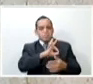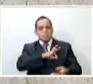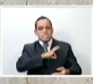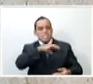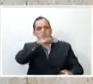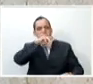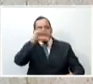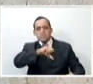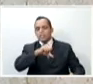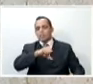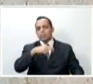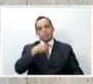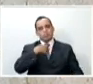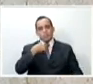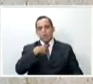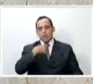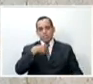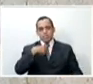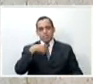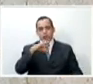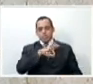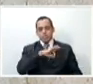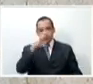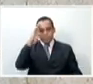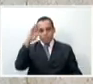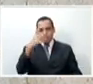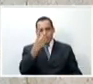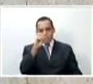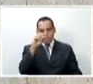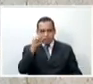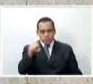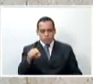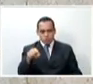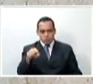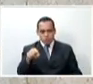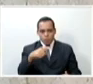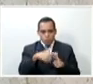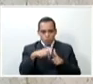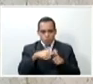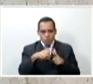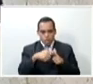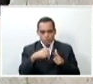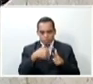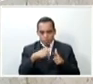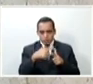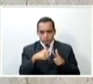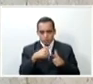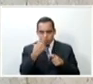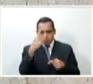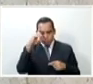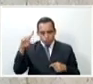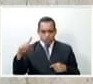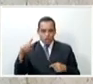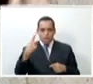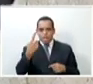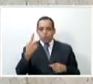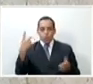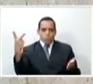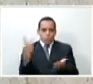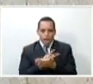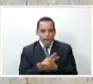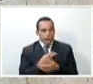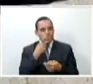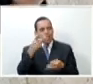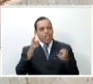tipo de atitude. A polícia militar, ela tem uma média de 10 mil ocorrências por dia. Quando nós erramos numa, nós somos colocados como violentos,